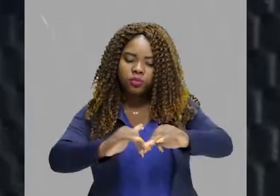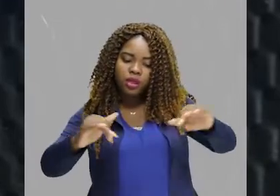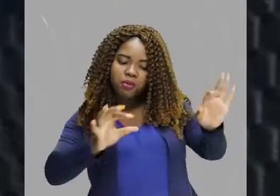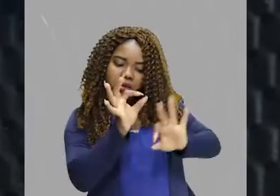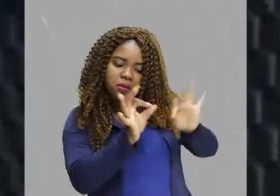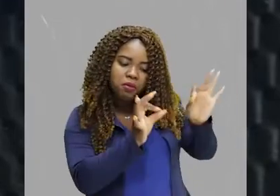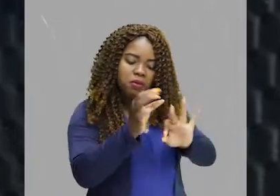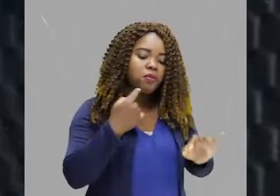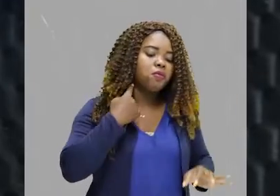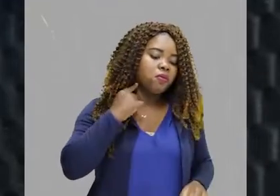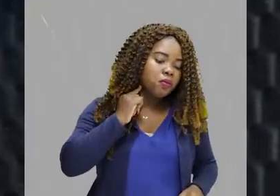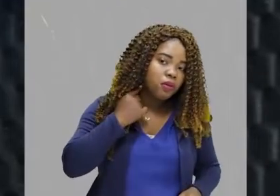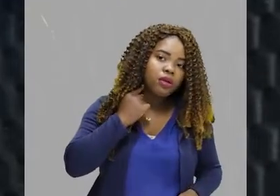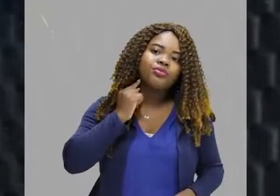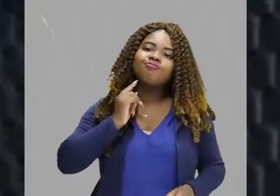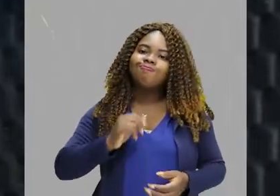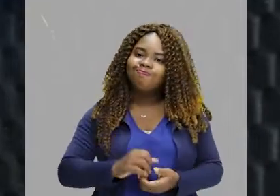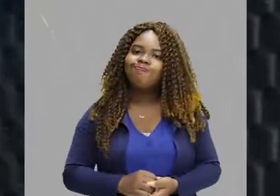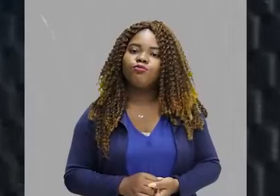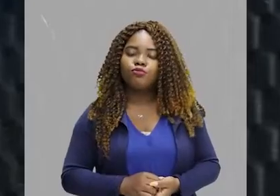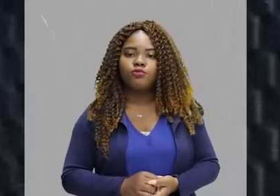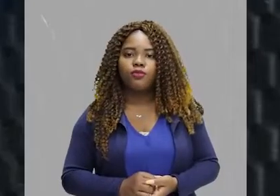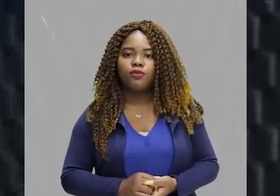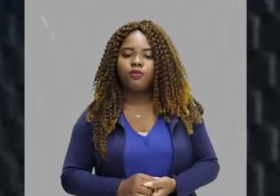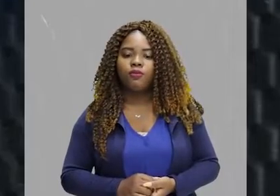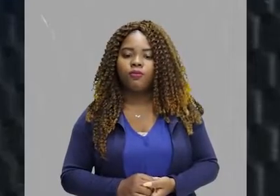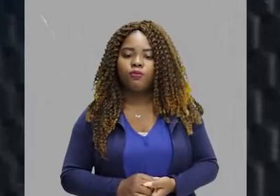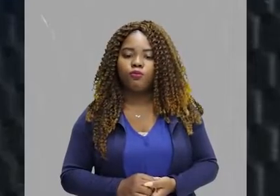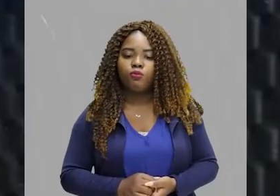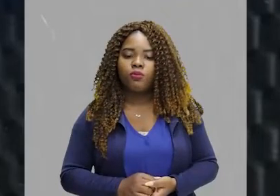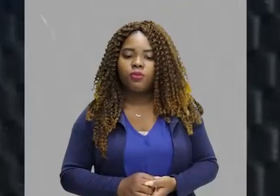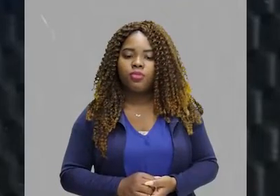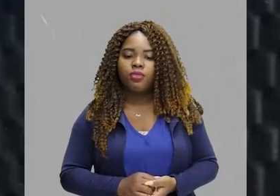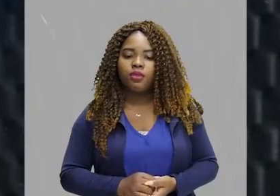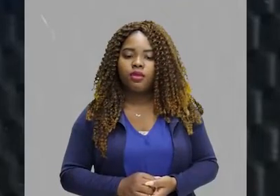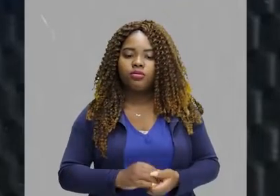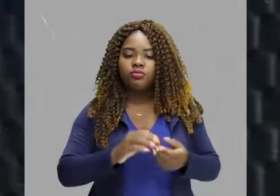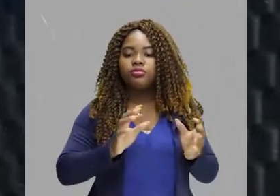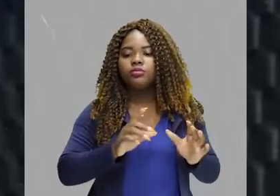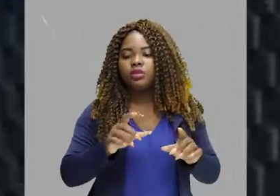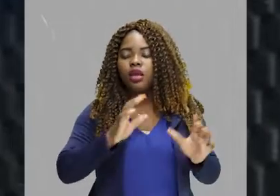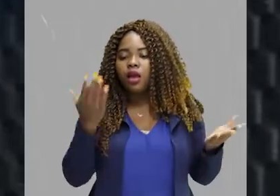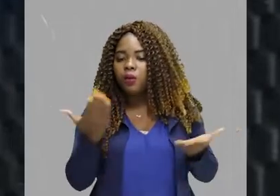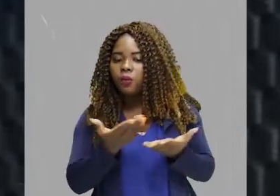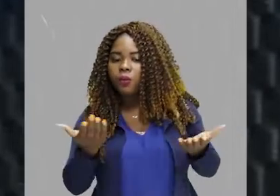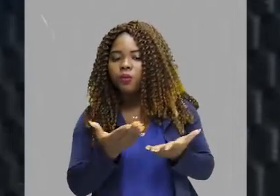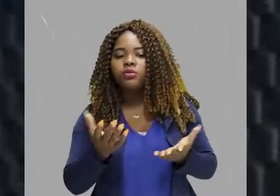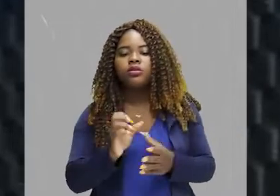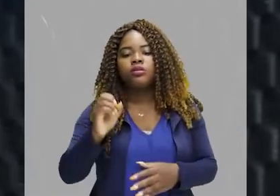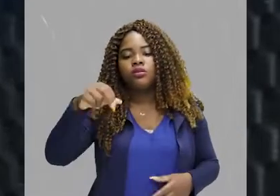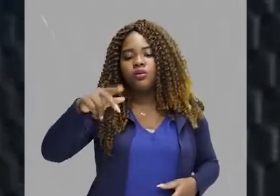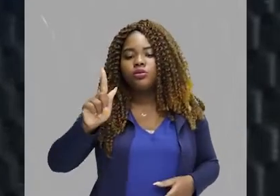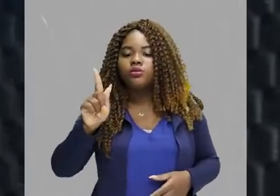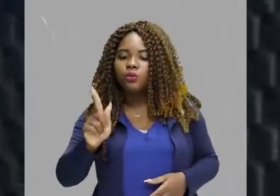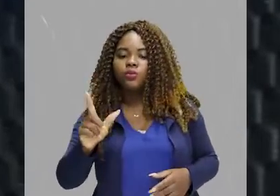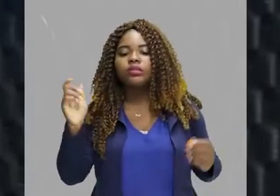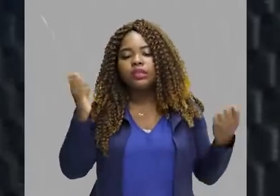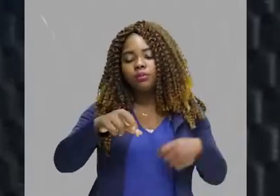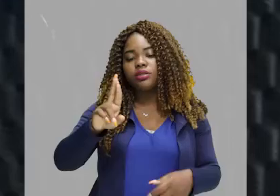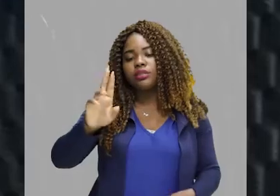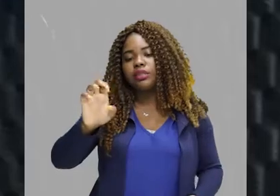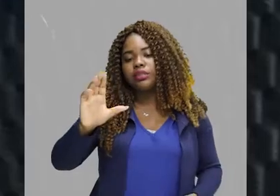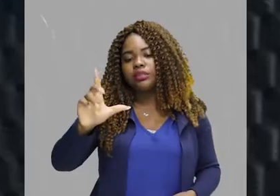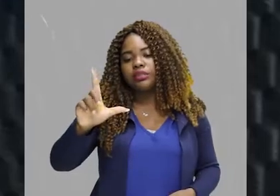direitinho, coleta seletiva, né? E aí a gente deixa a cargo desses órgãos aí, dessas ONGs, a parte da reciclagem. Não dá para a gente